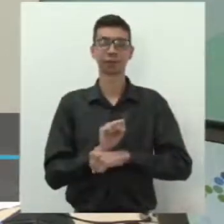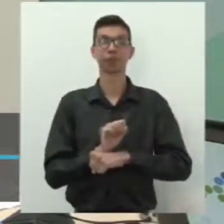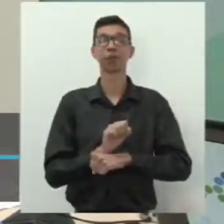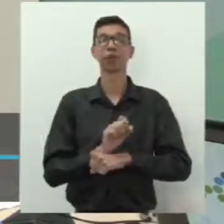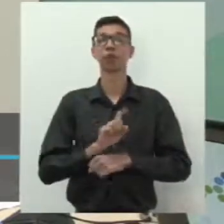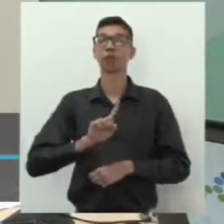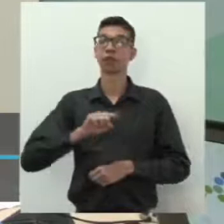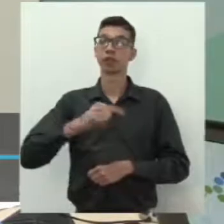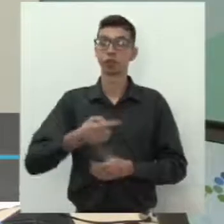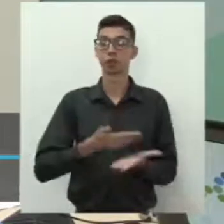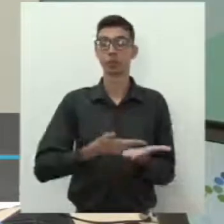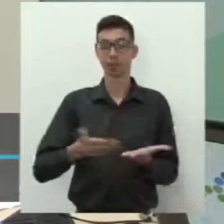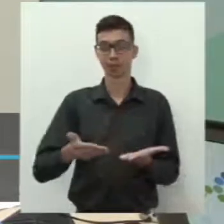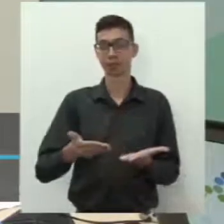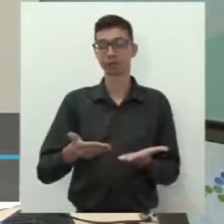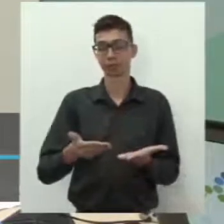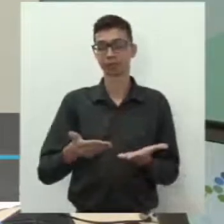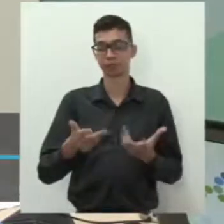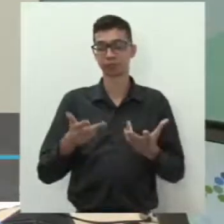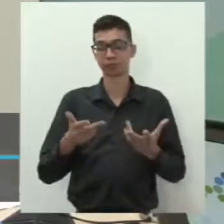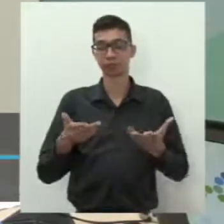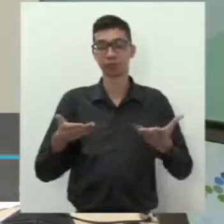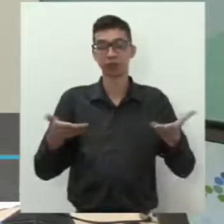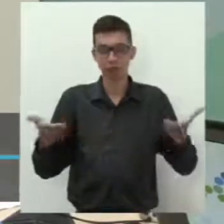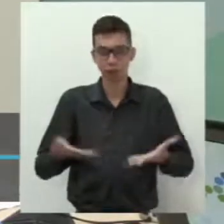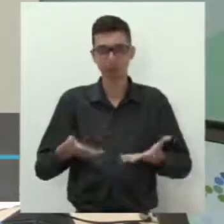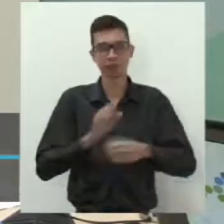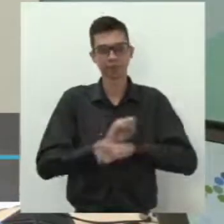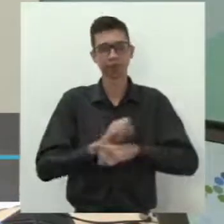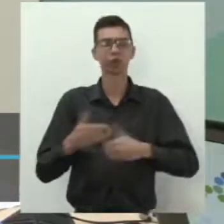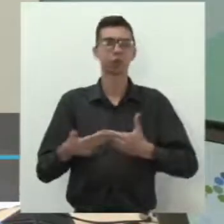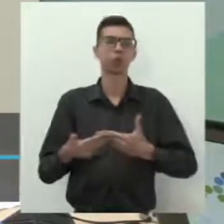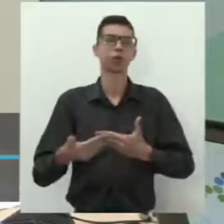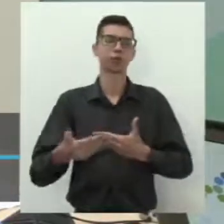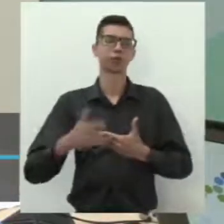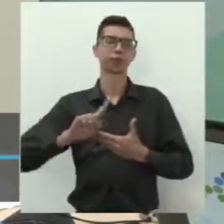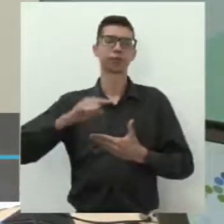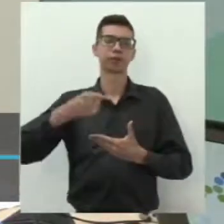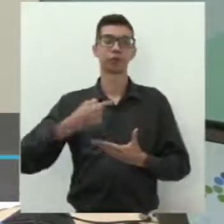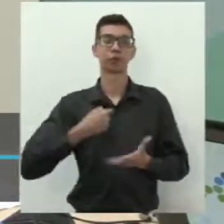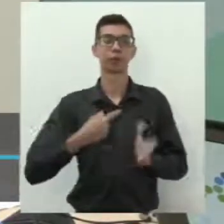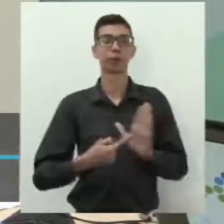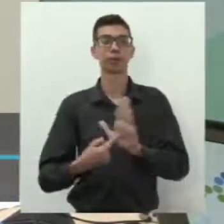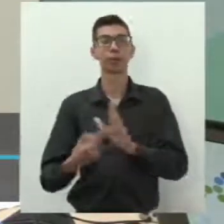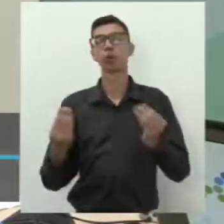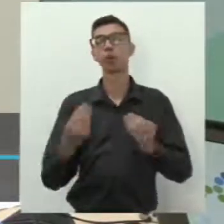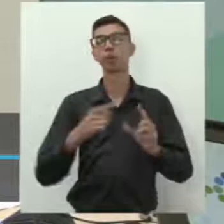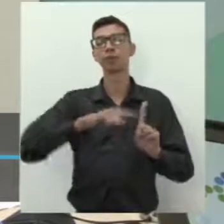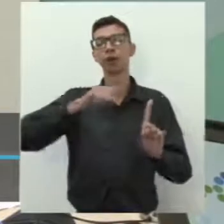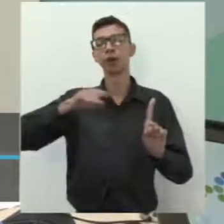verdade. A gente volta para essa tabela de dados. E aí eu mostro para vocês como fazer gráfico, como indicar para ele que é